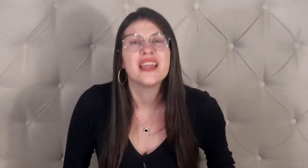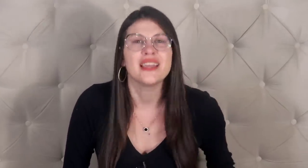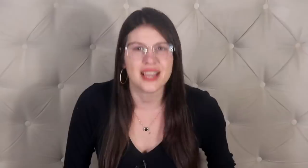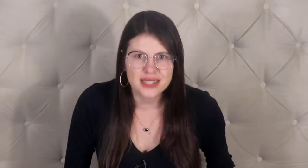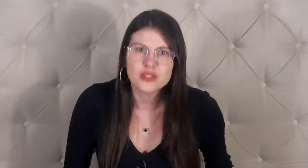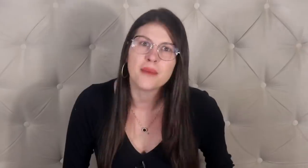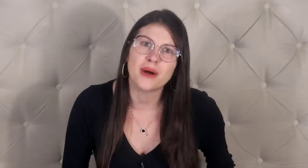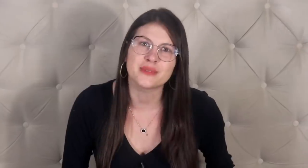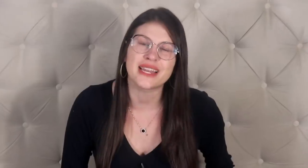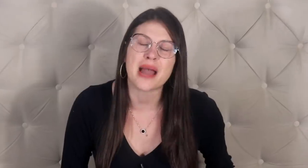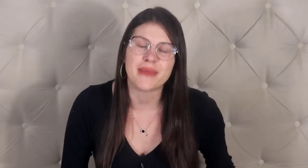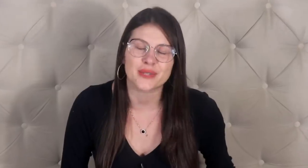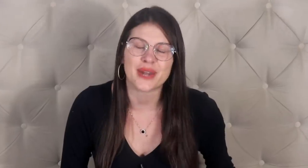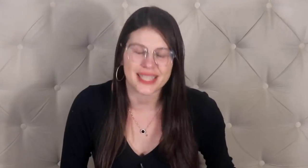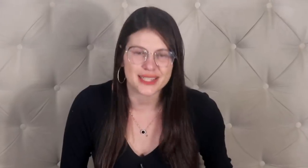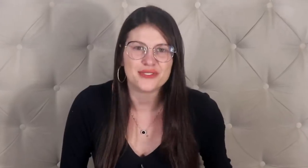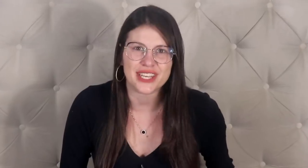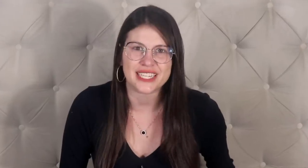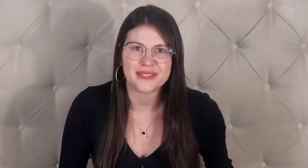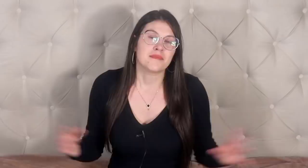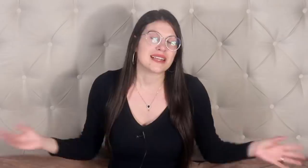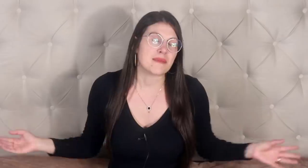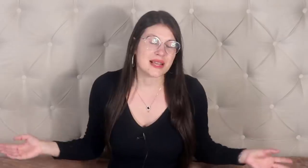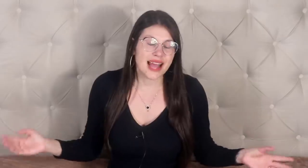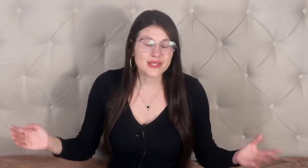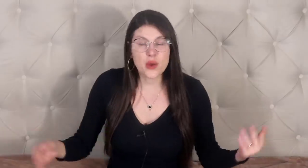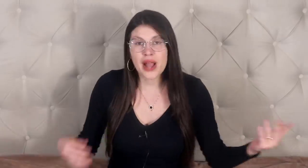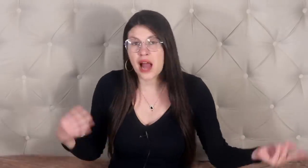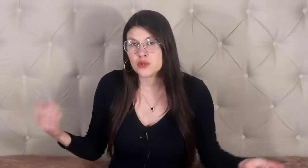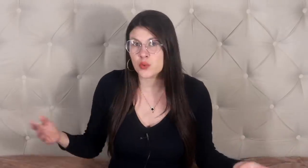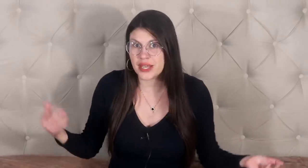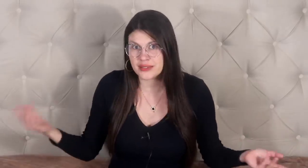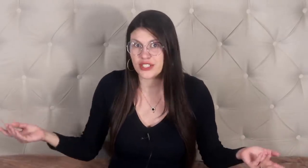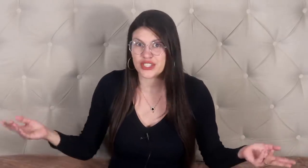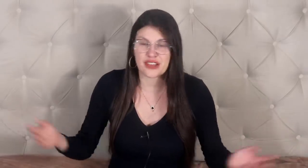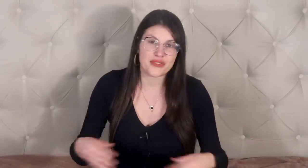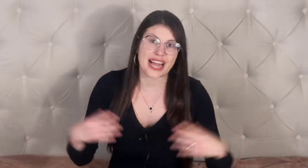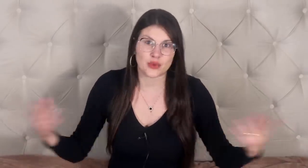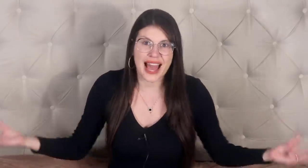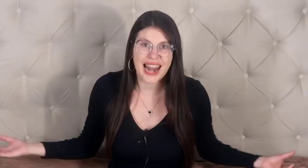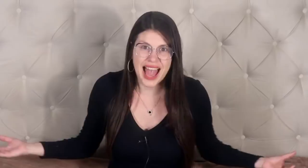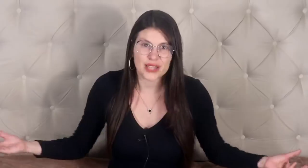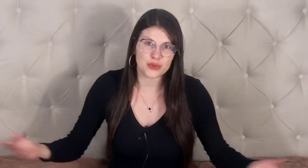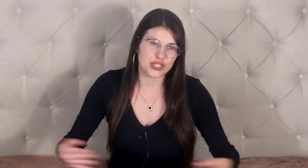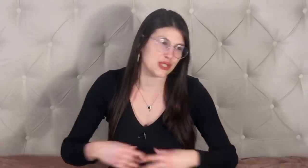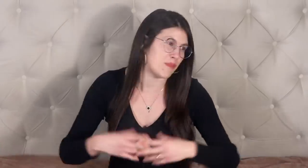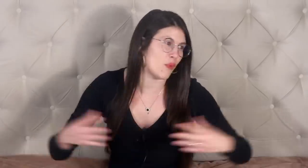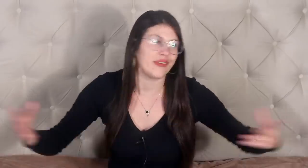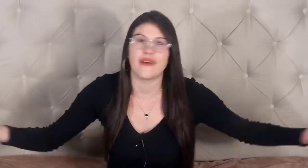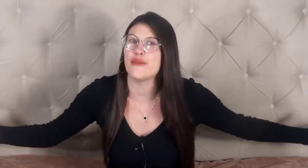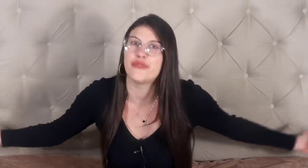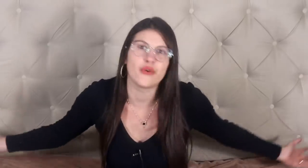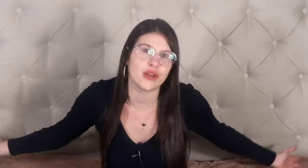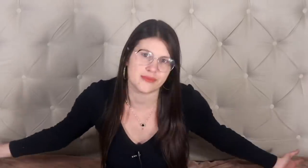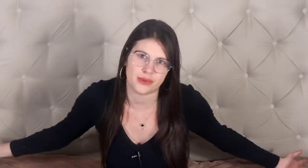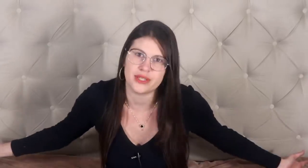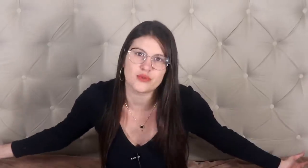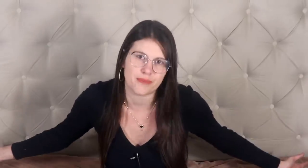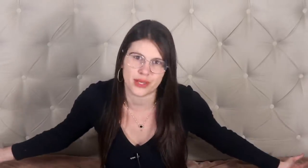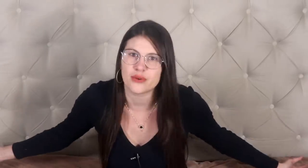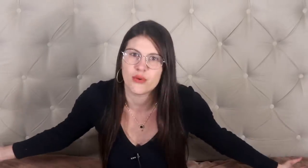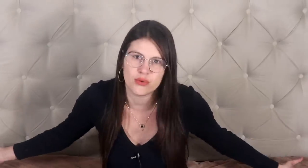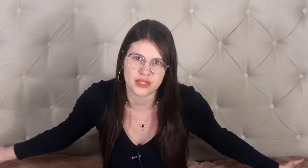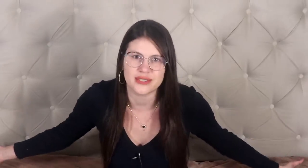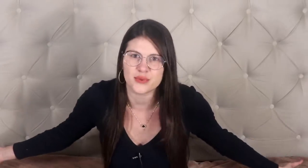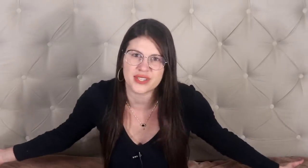alçapão. E esse alçapão seria aberto na quinta-feira. Mas apesar de ser o Carlos Wizard de ter ficado calado e tipo, não vou responder